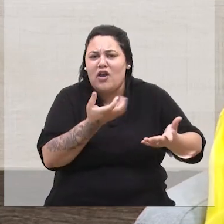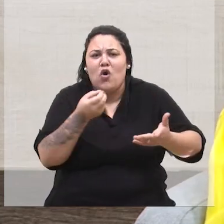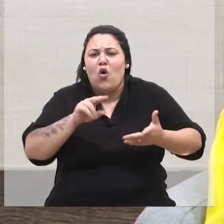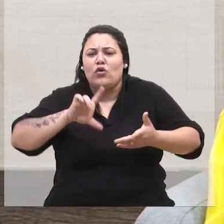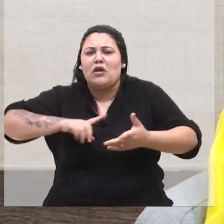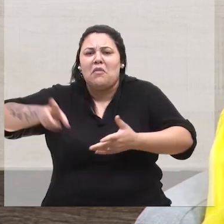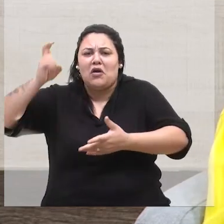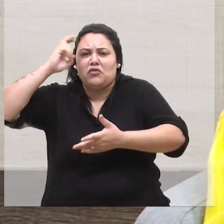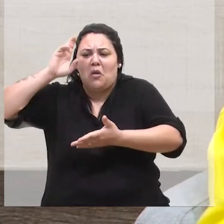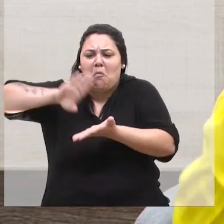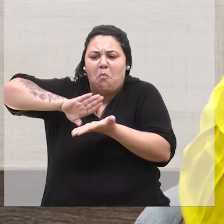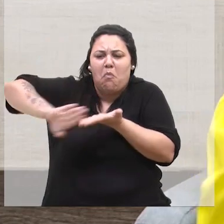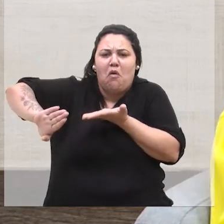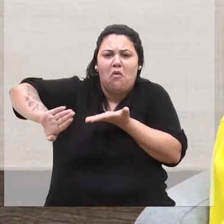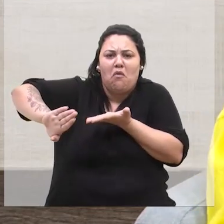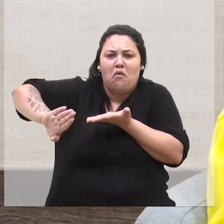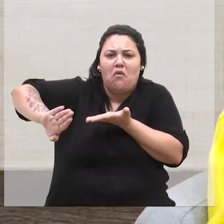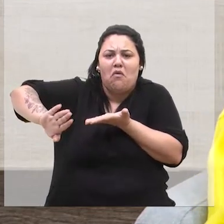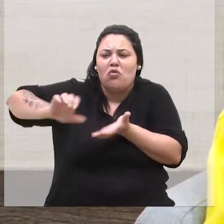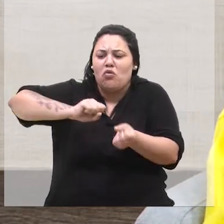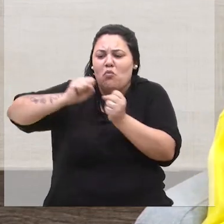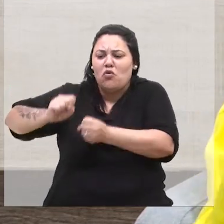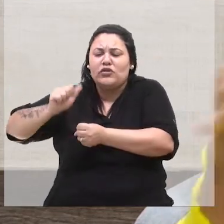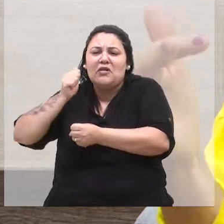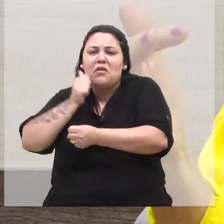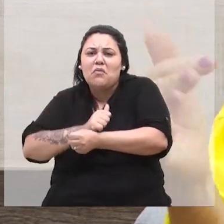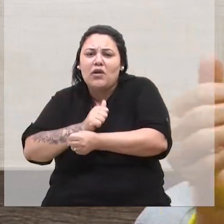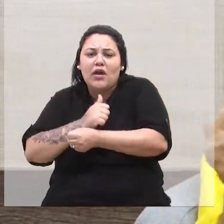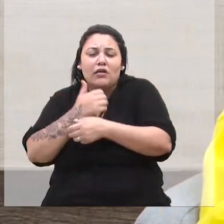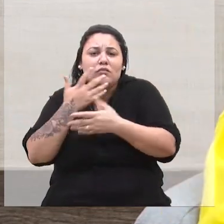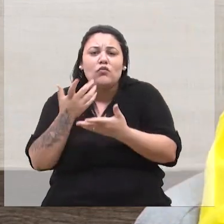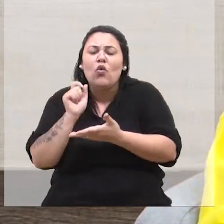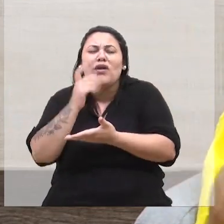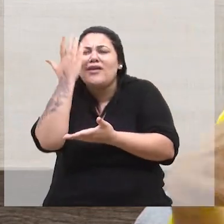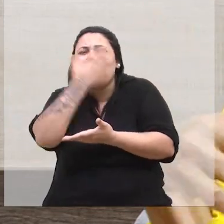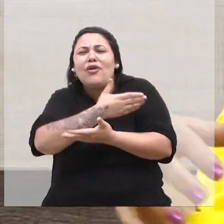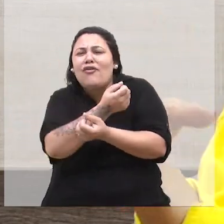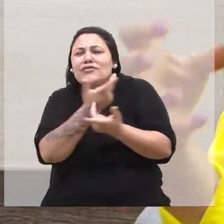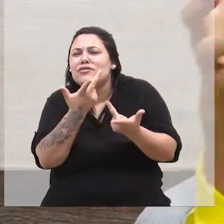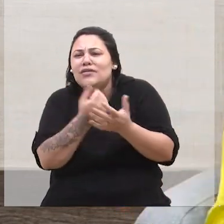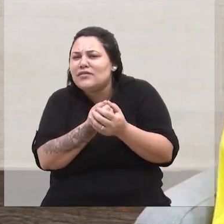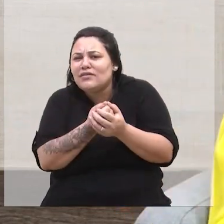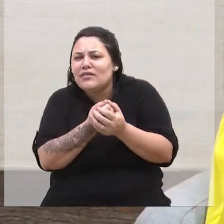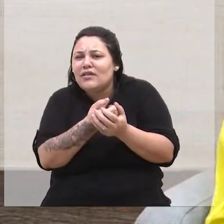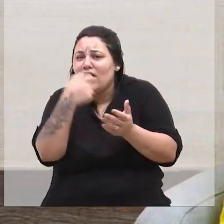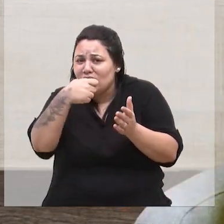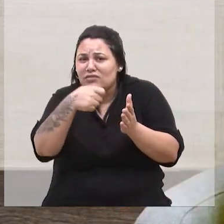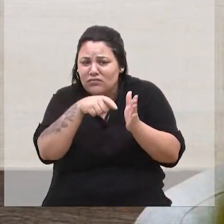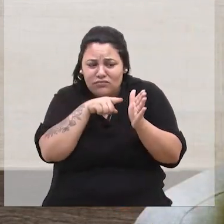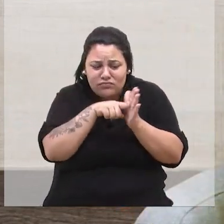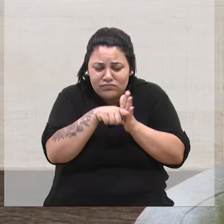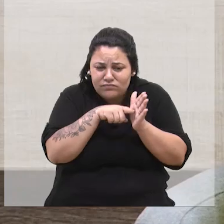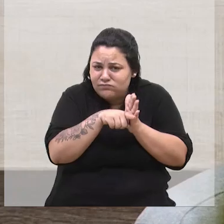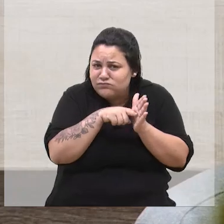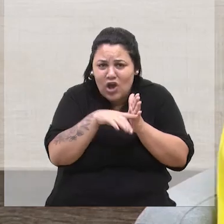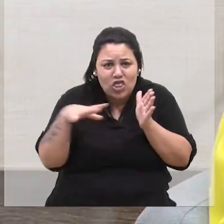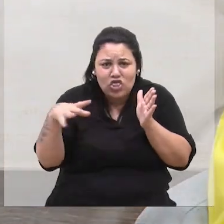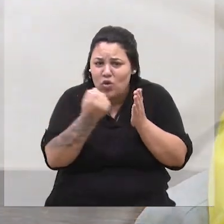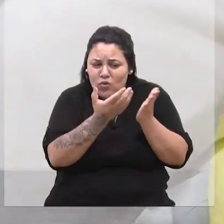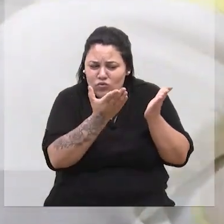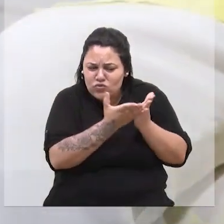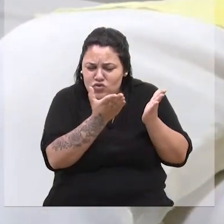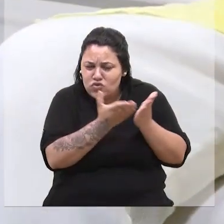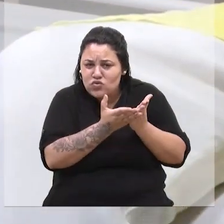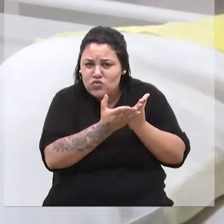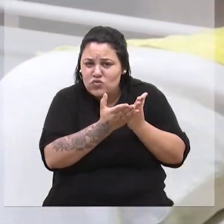ou ela tem uma cultura de exclusão do poder para as mulheres. Então, eu fui investigar em todas as pesquisas